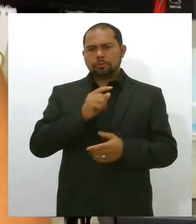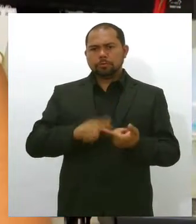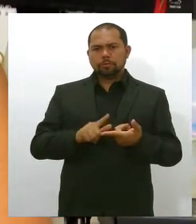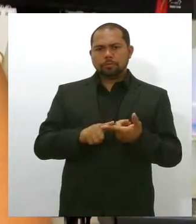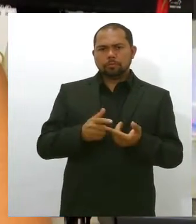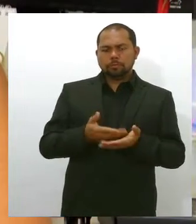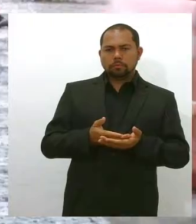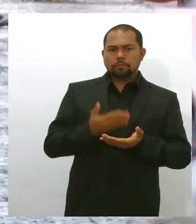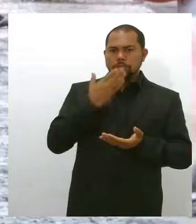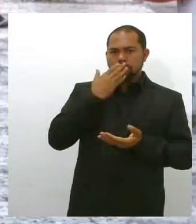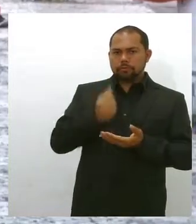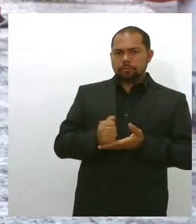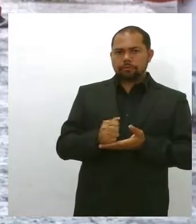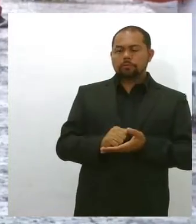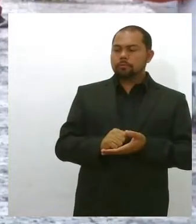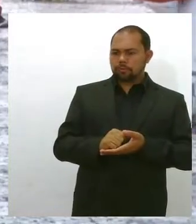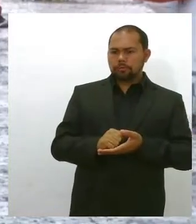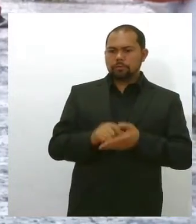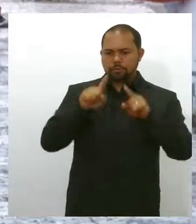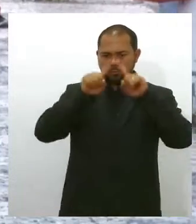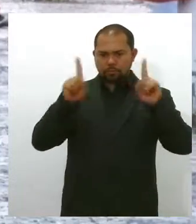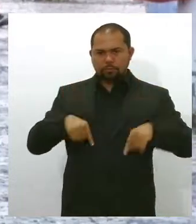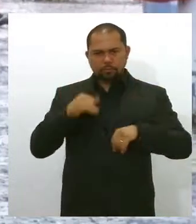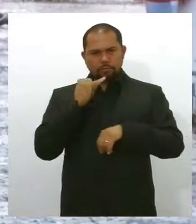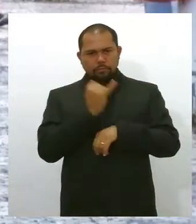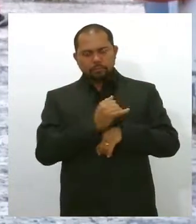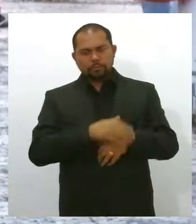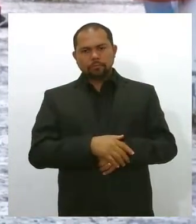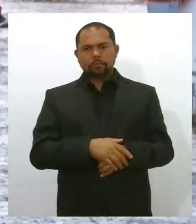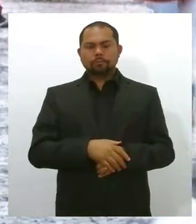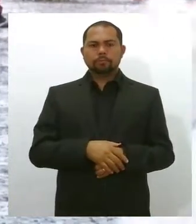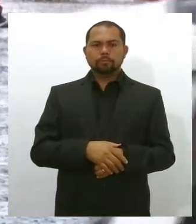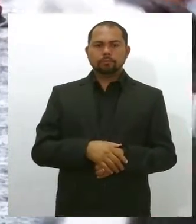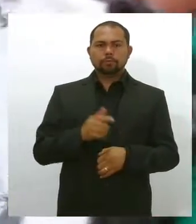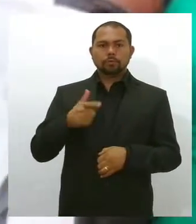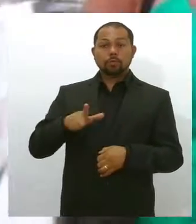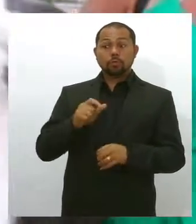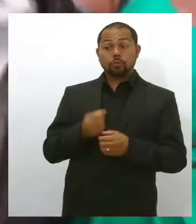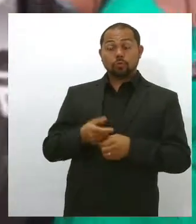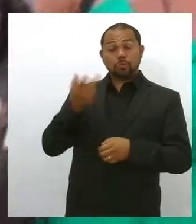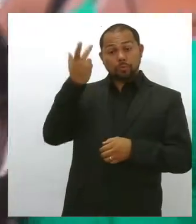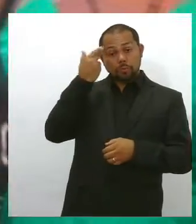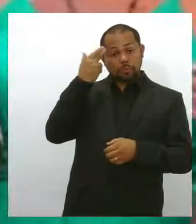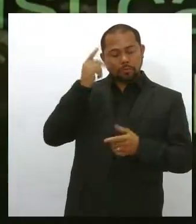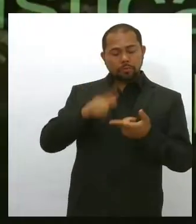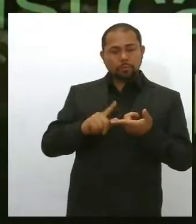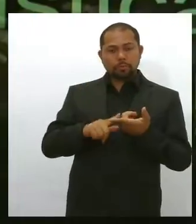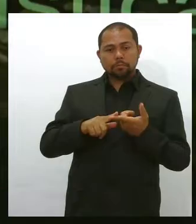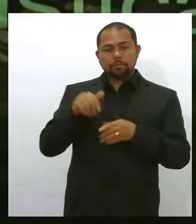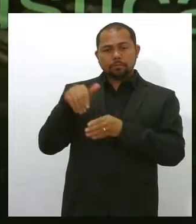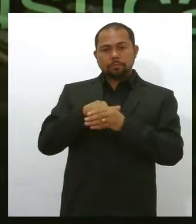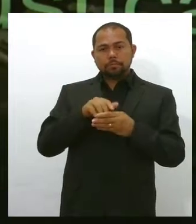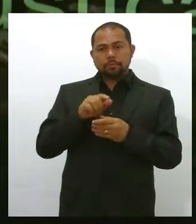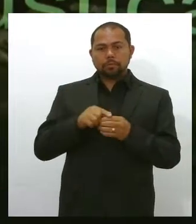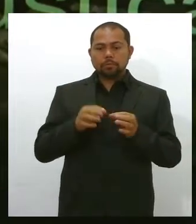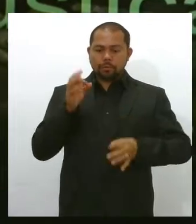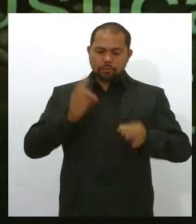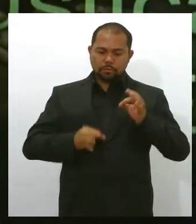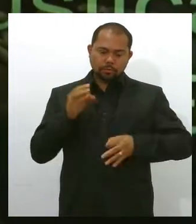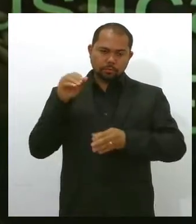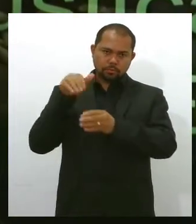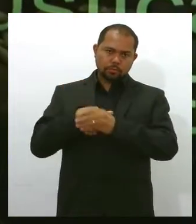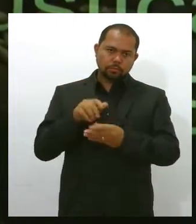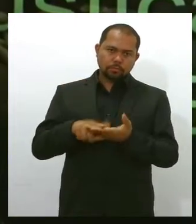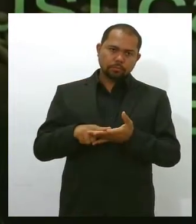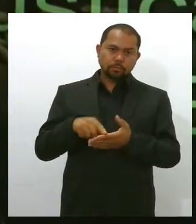o servidor ele vai informar outra dúvida muito comum vivida pelos eleitores é quanto a justificativa do vou Oi Luciana lembrou que